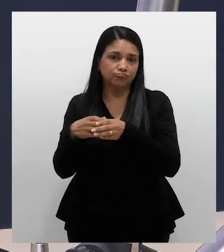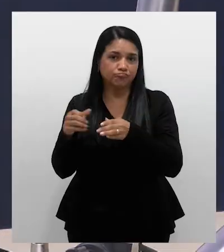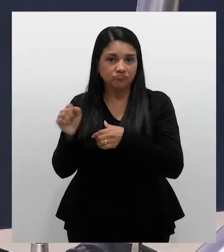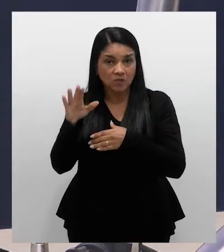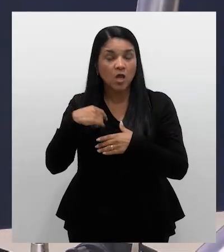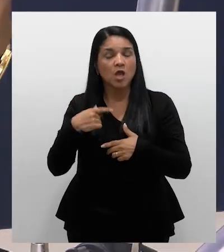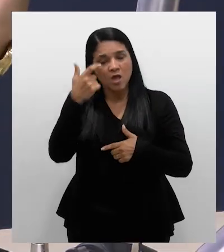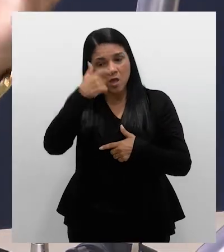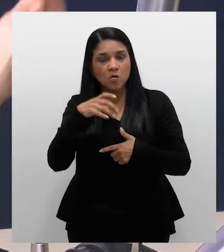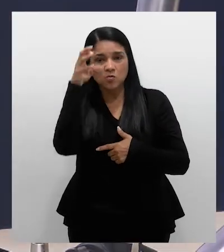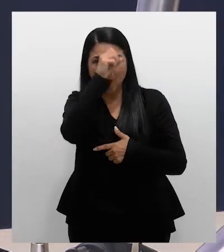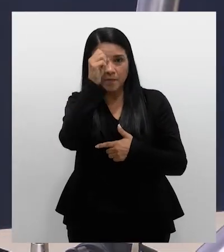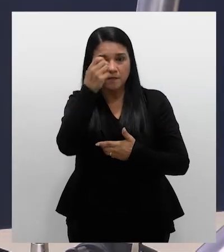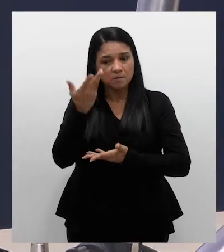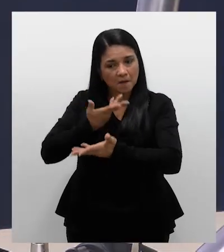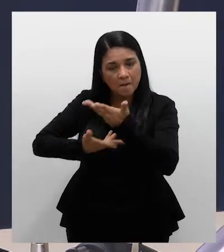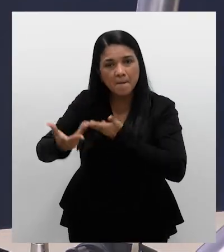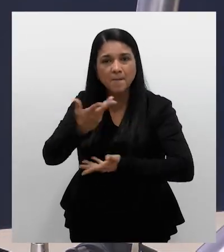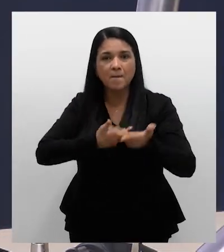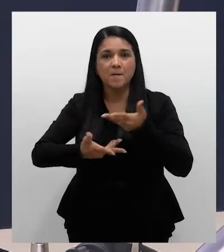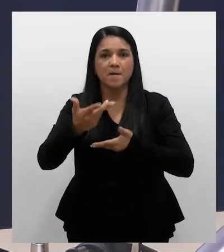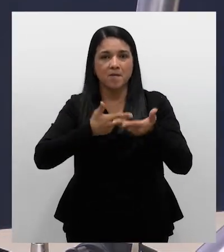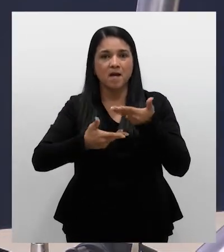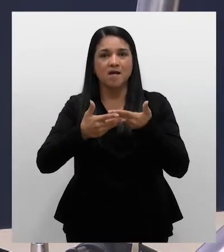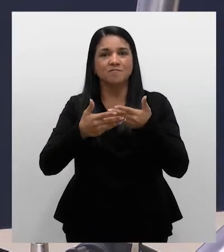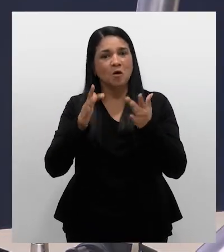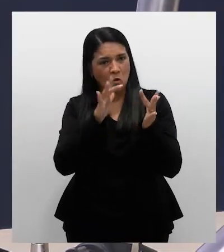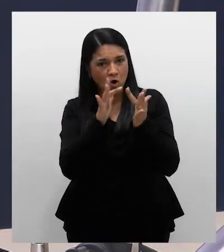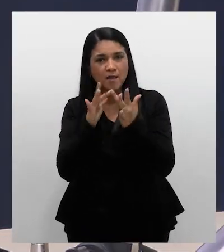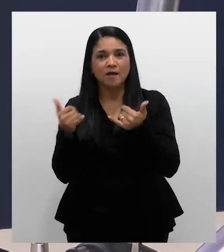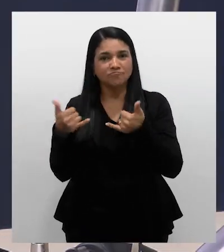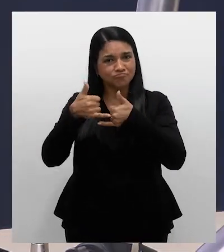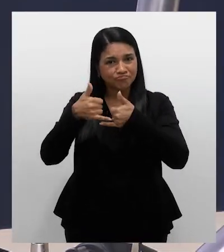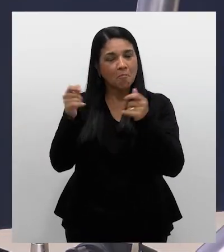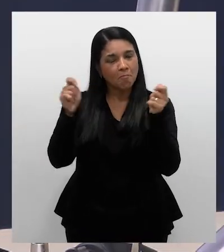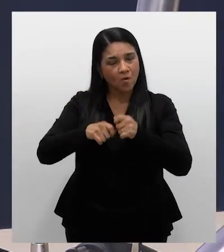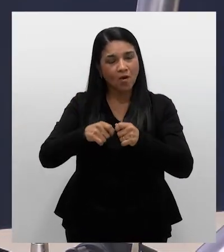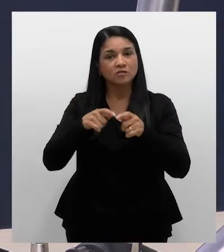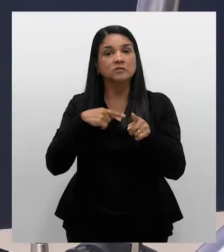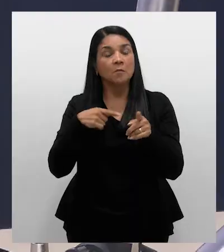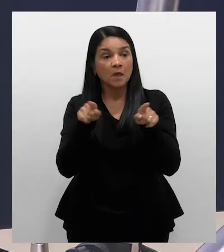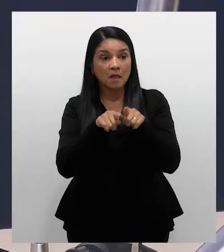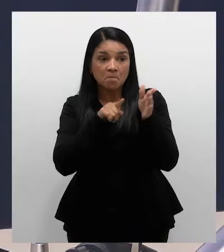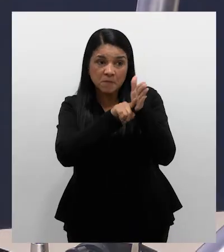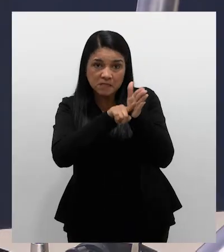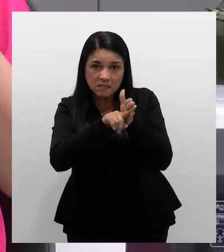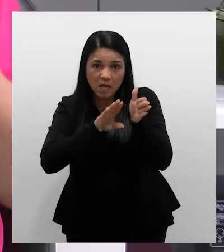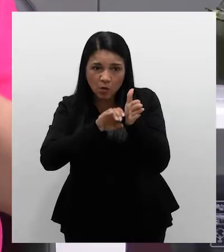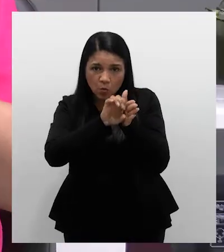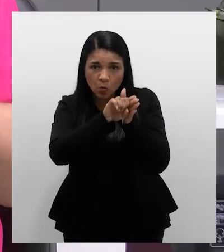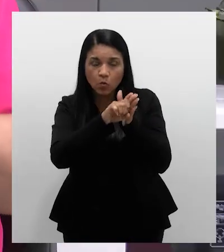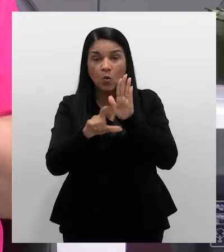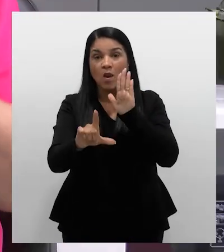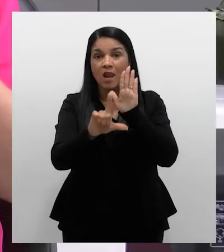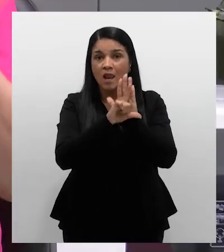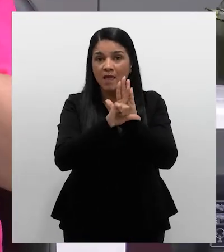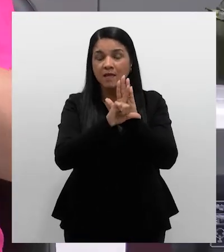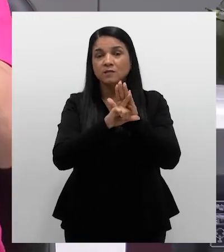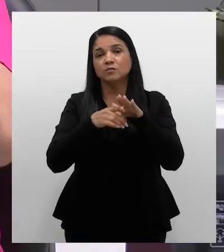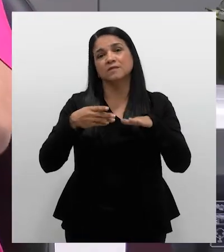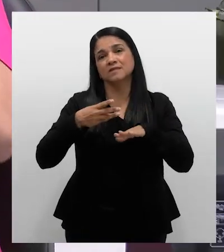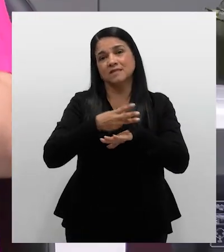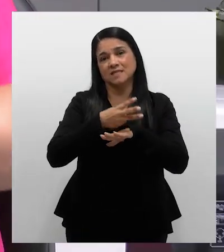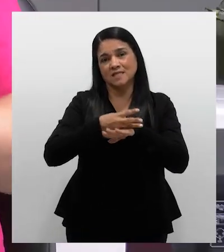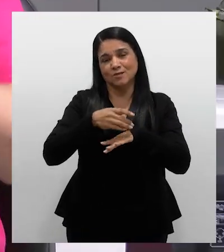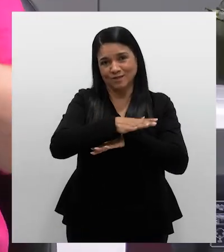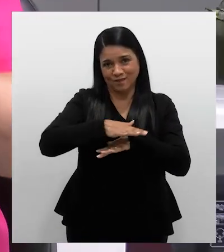me solidificar e poder gerar essa ponte de acesso. Então, pode entrar em contato. E também pode pesquisar no Google aí, Lei do